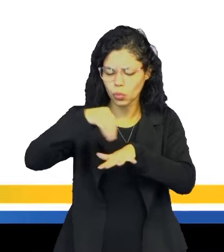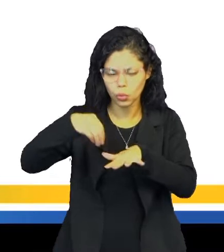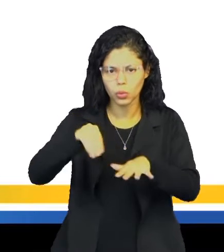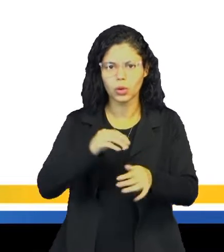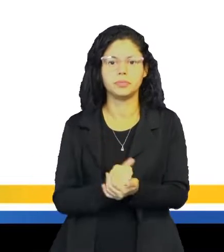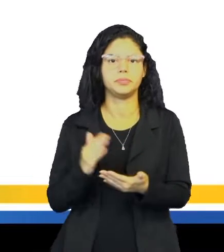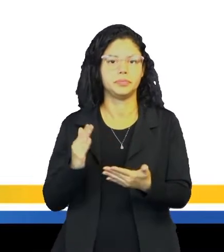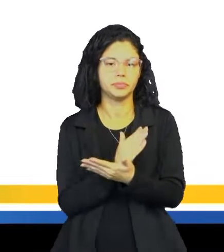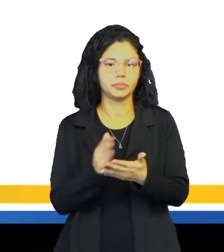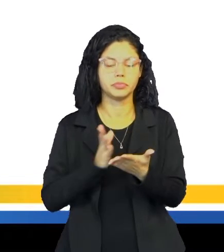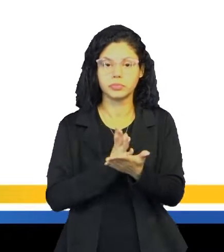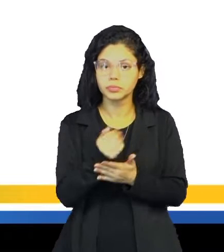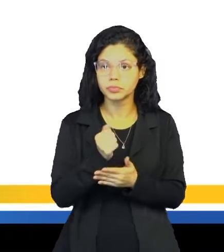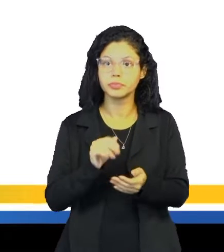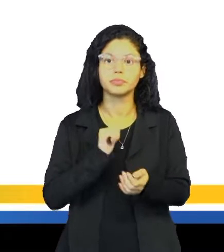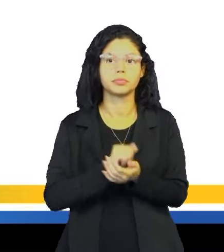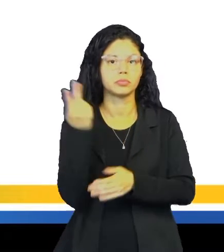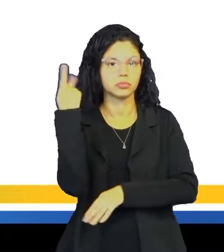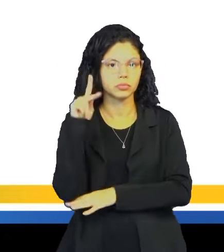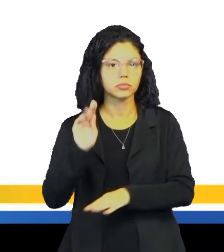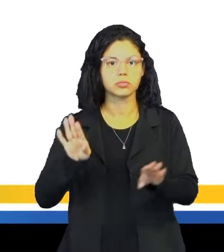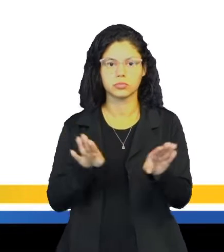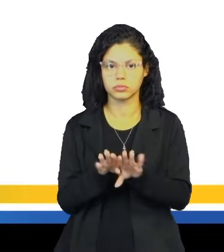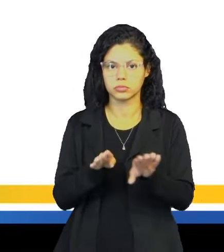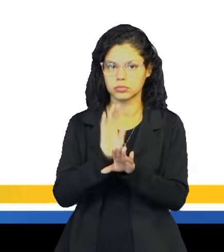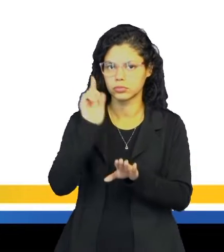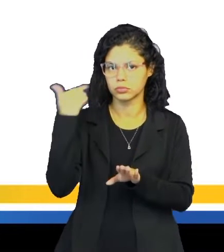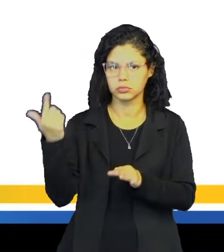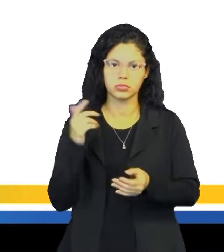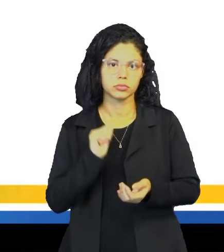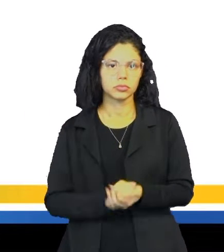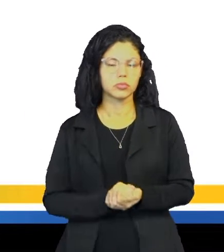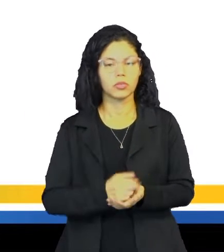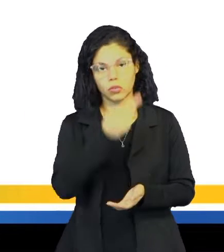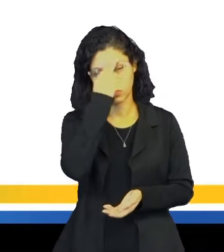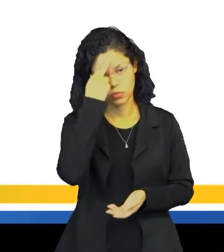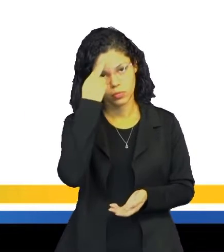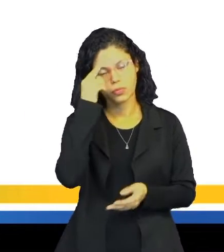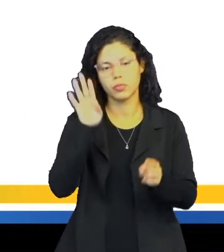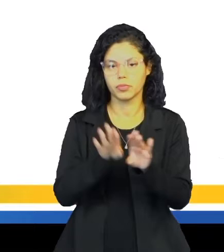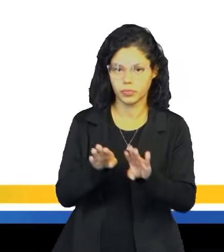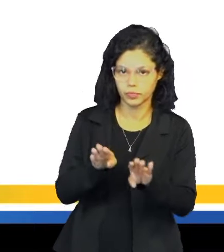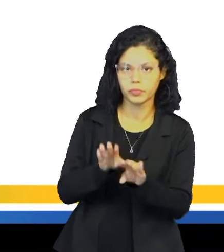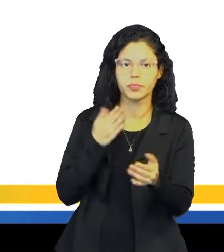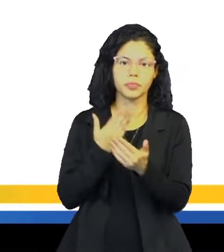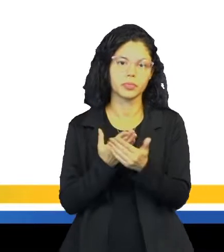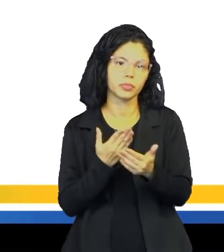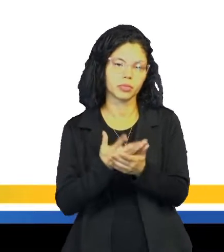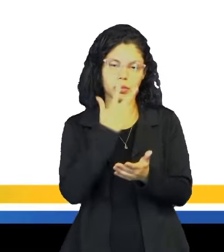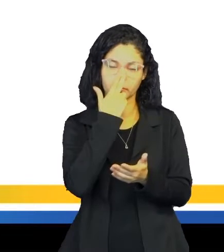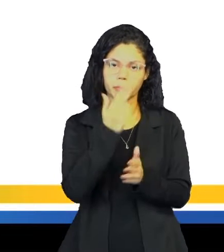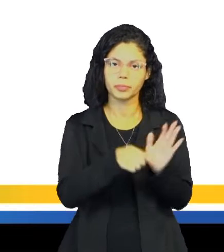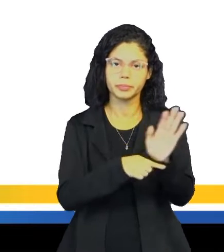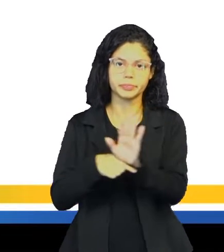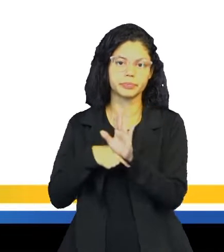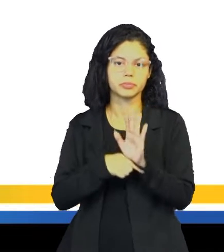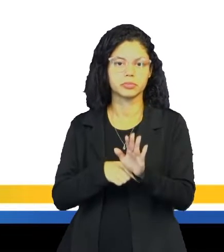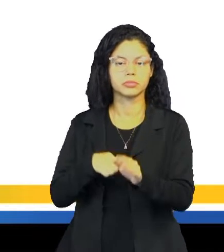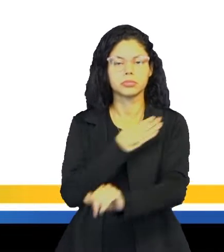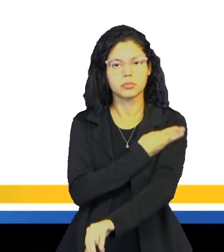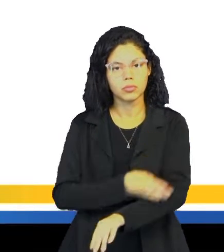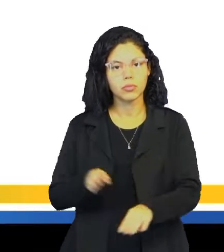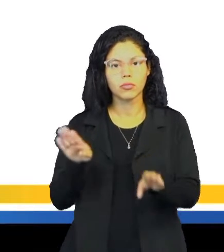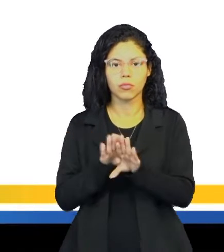mais frequentes em certos períodos do que em outros, e o estudo da história também acaba apresentando costumes e modismos.